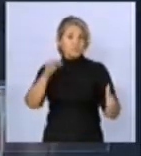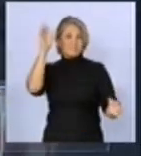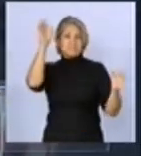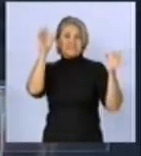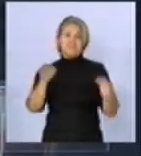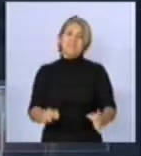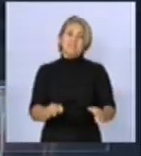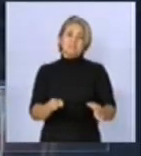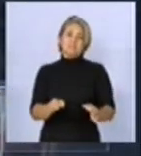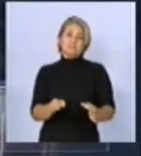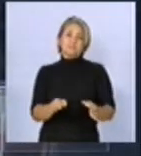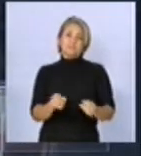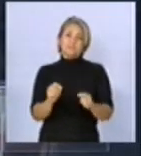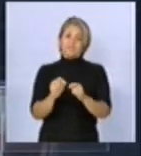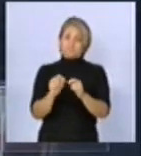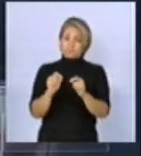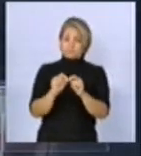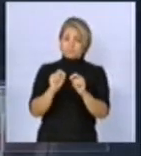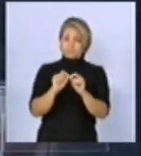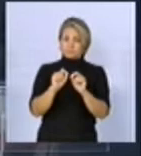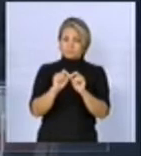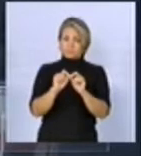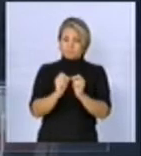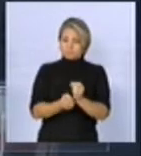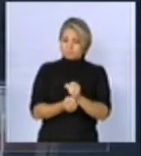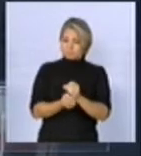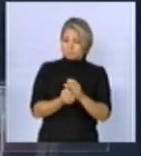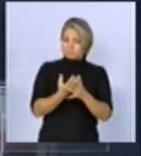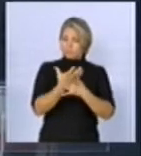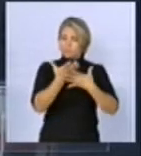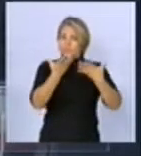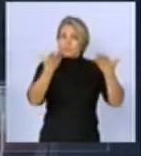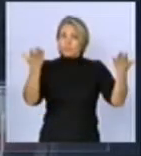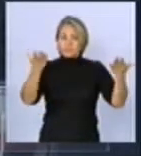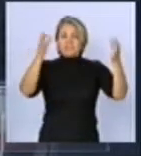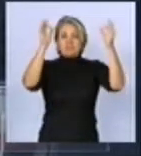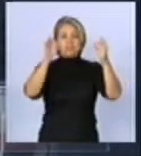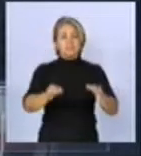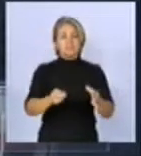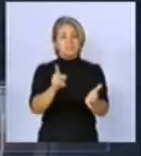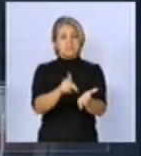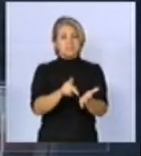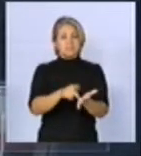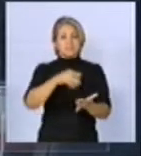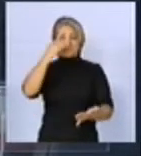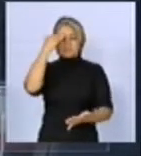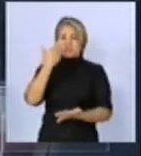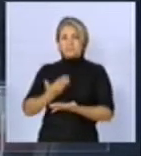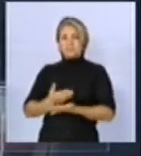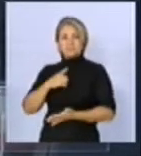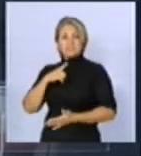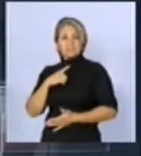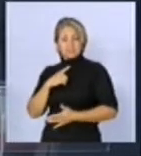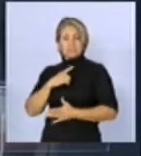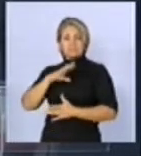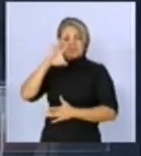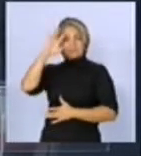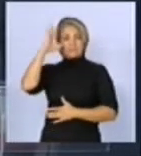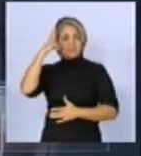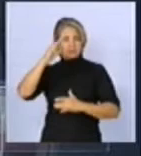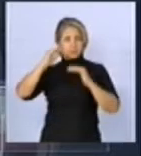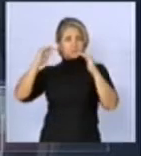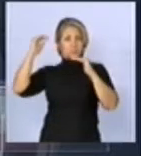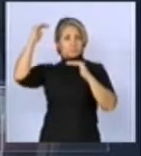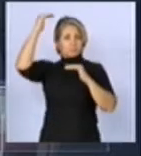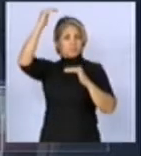certeza vai fui que muita certeza que confiança que temos nas decisões